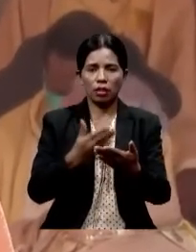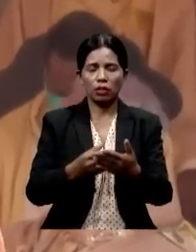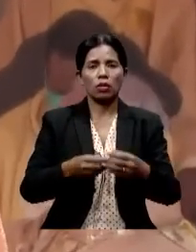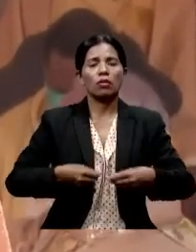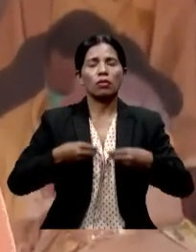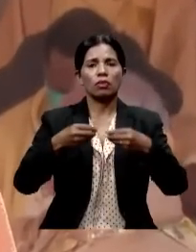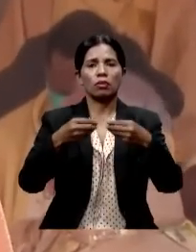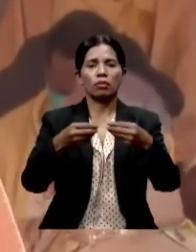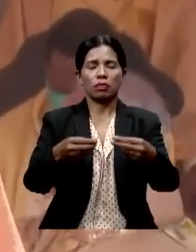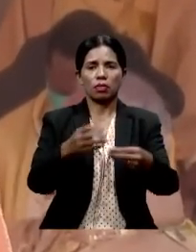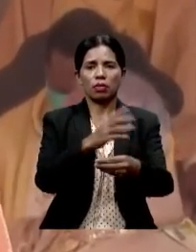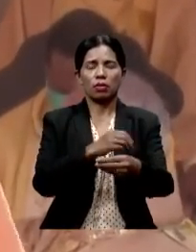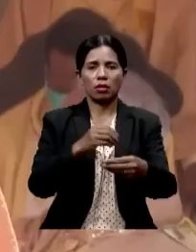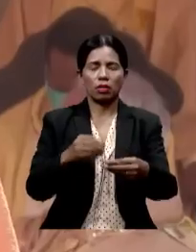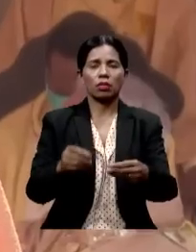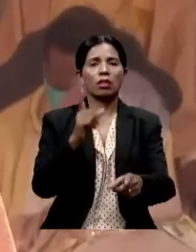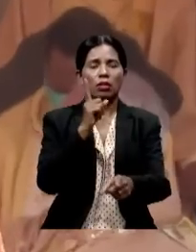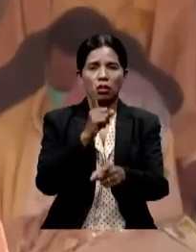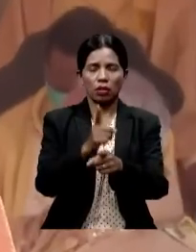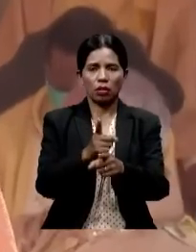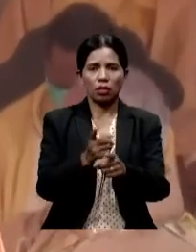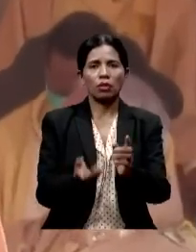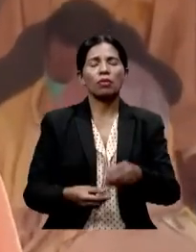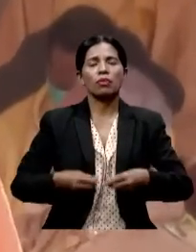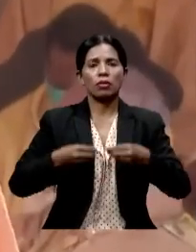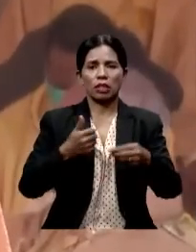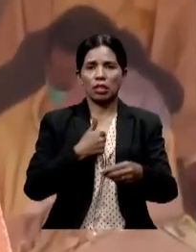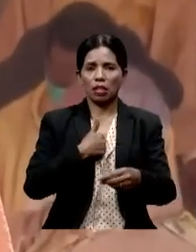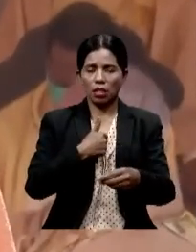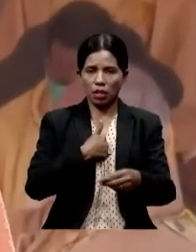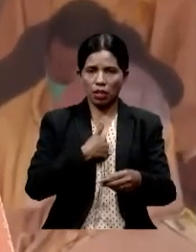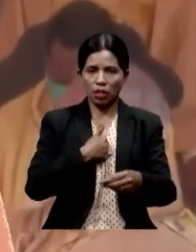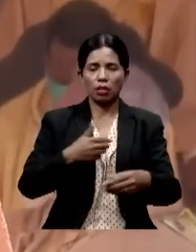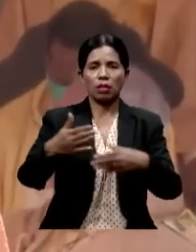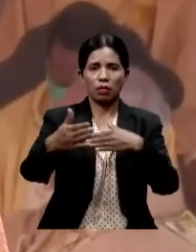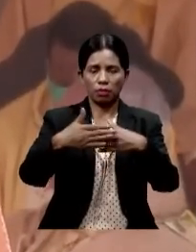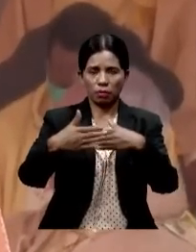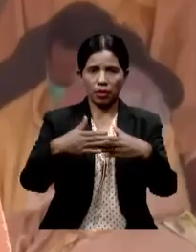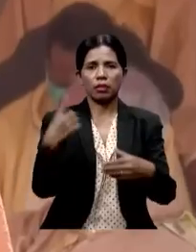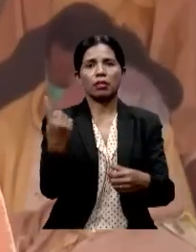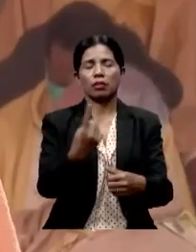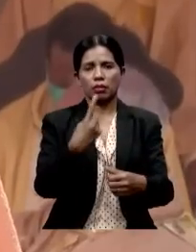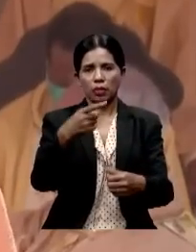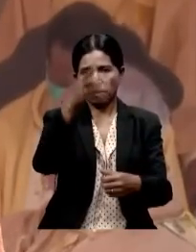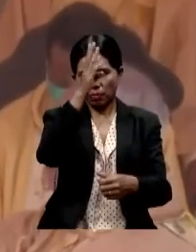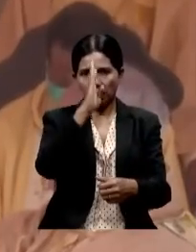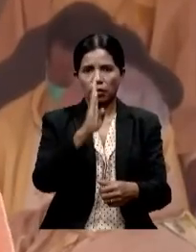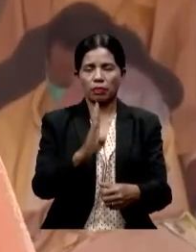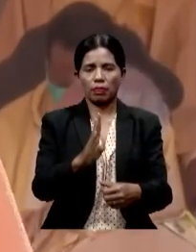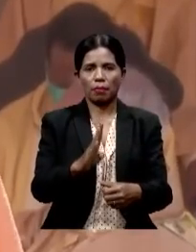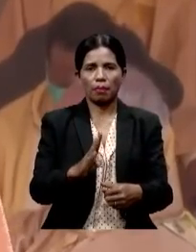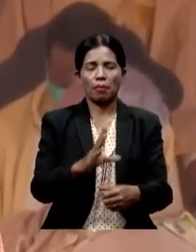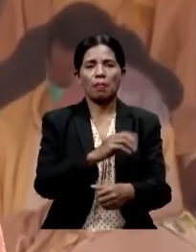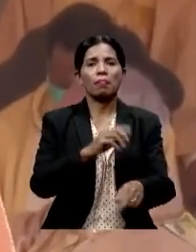toma ida ne be mak lolos hasani antoma no basica na fatin ba maroma ba